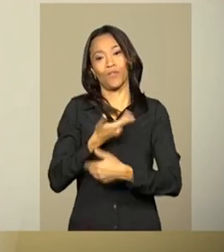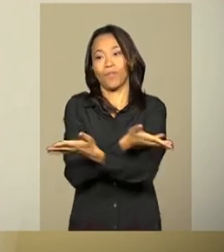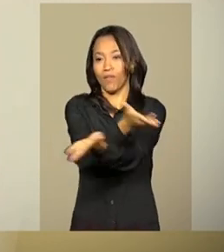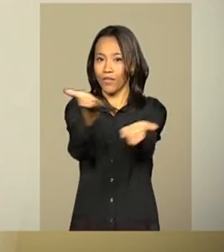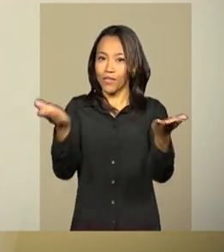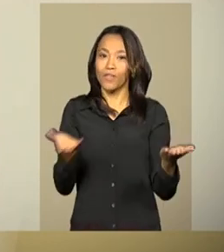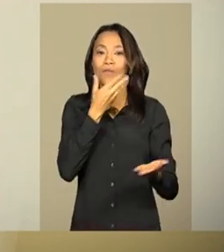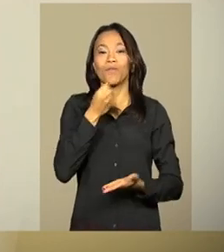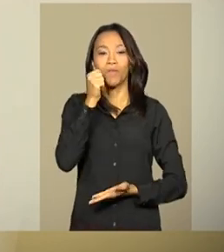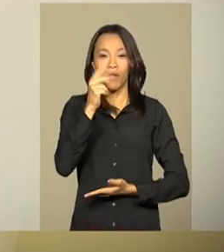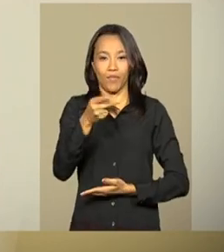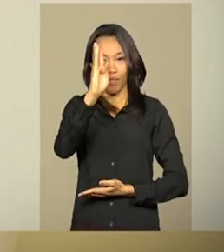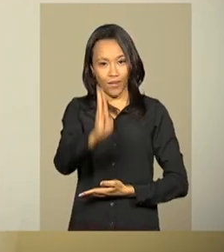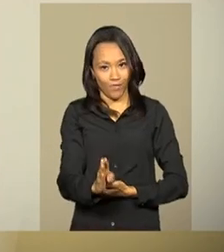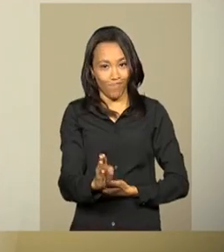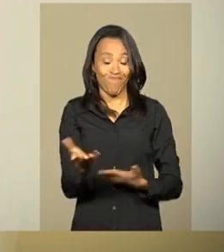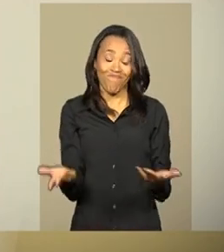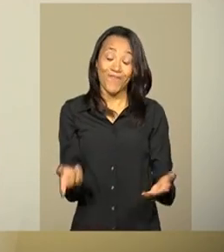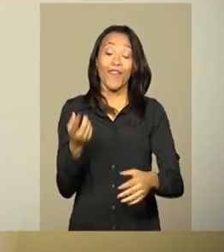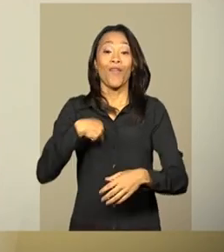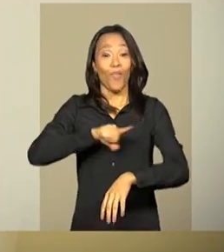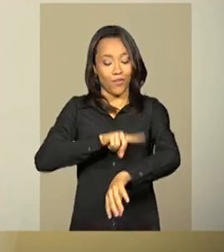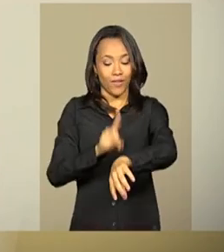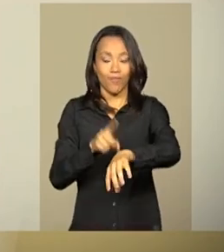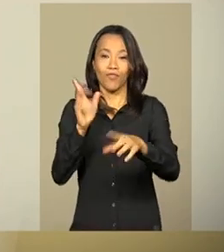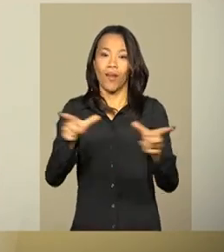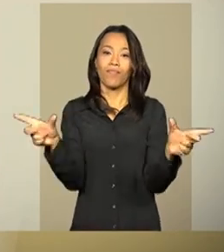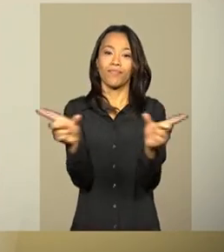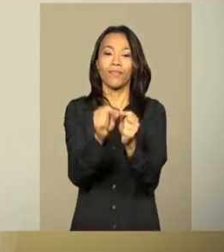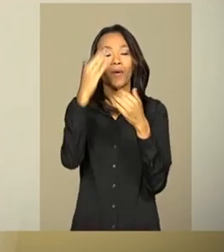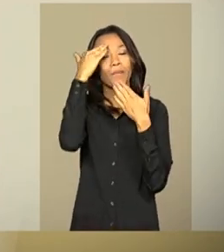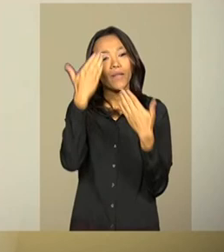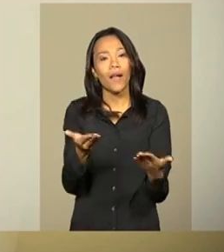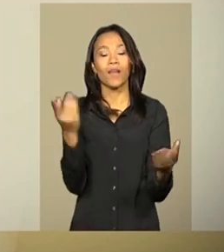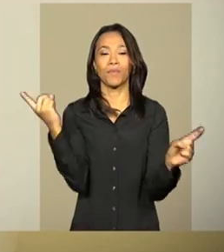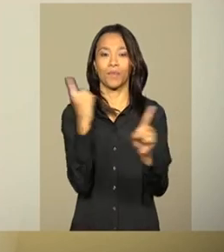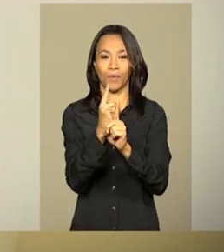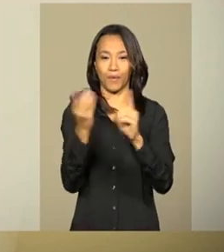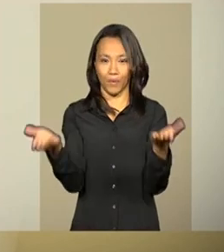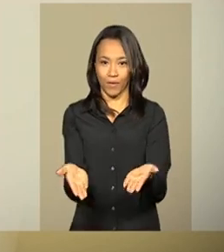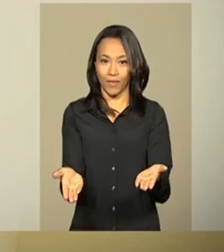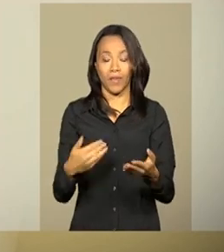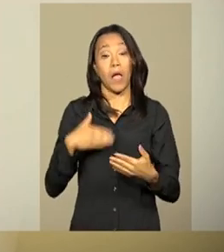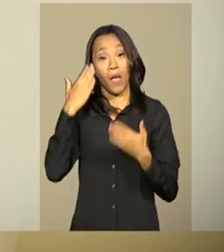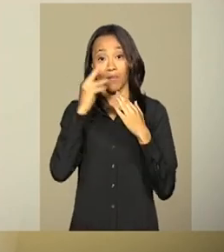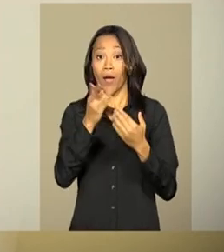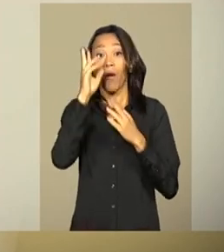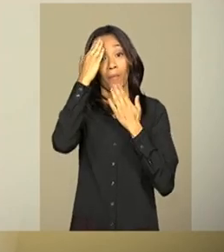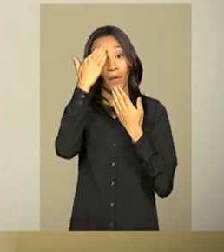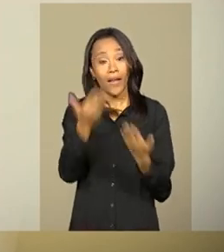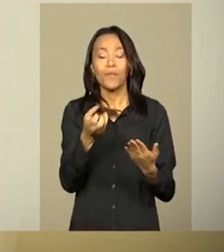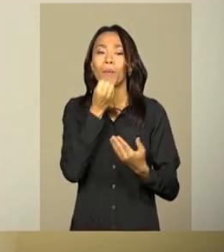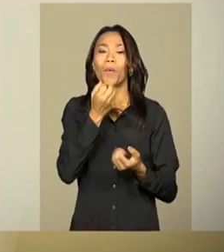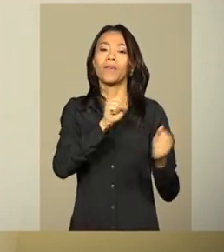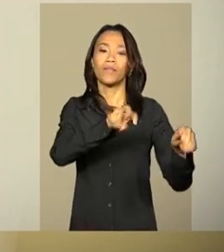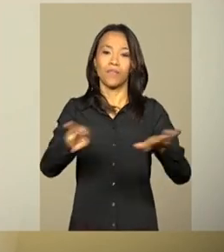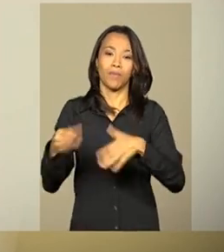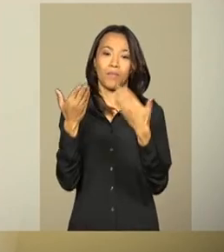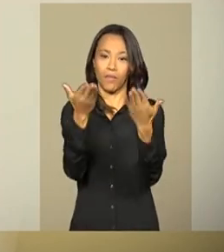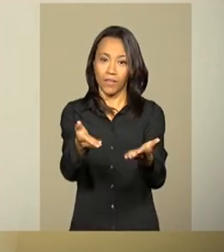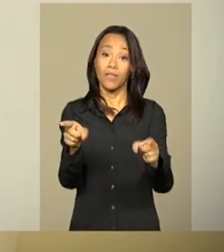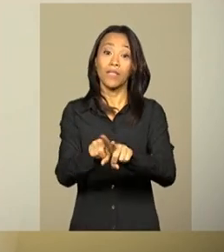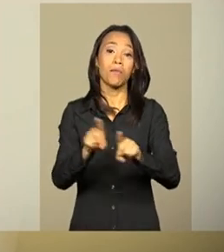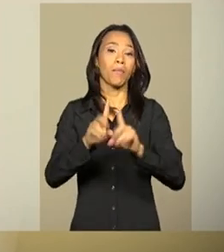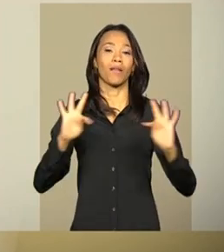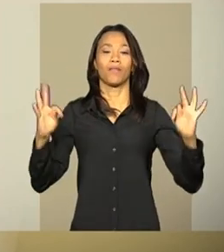brasileiras e brasileiros Presidente Infelizmente o nosso tempo acabou obrigado por mais esse café Obrigada Luciano uma boa semana para